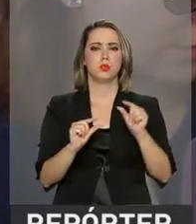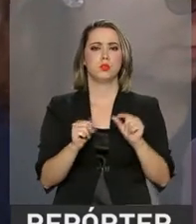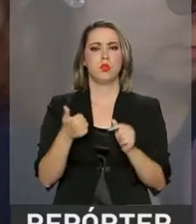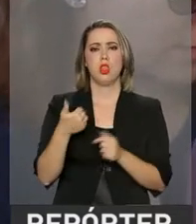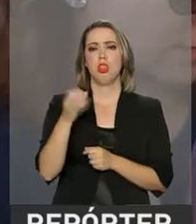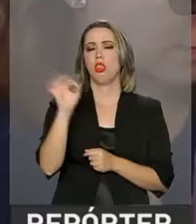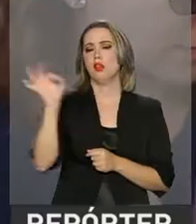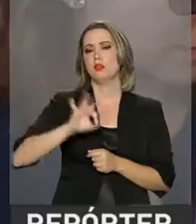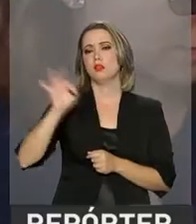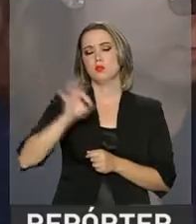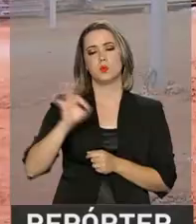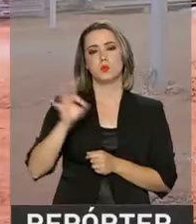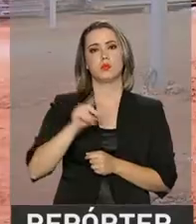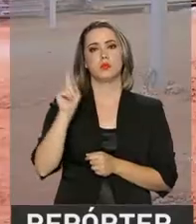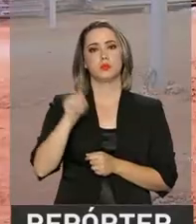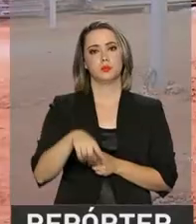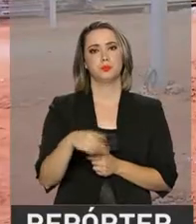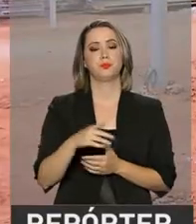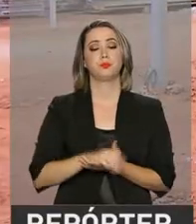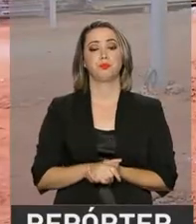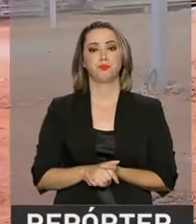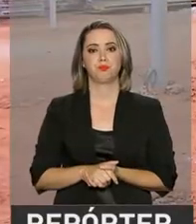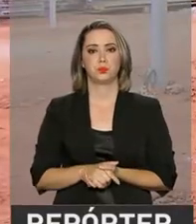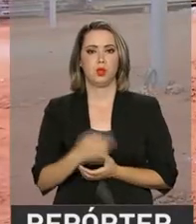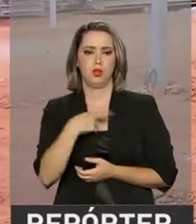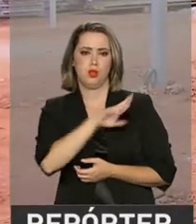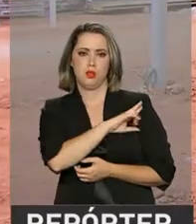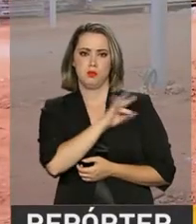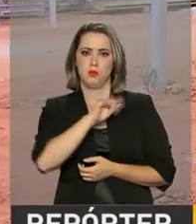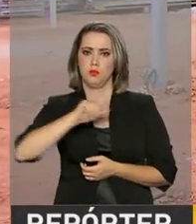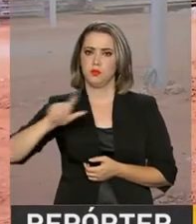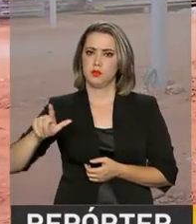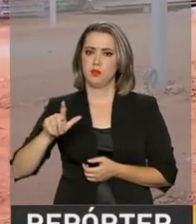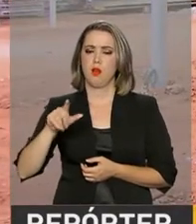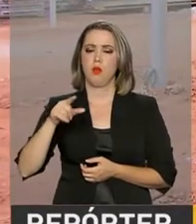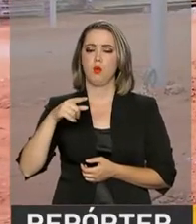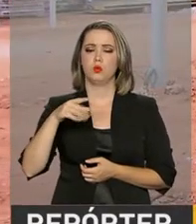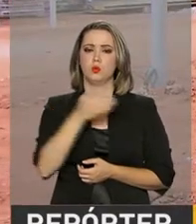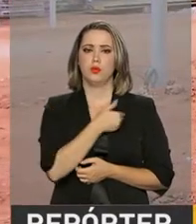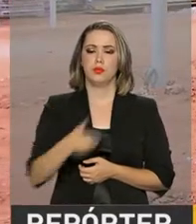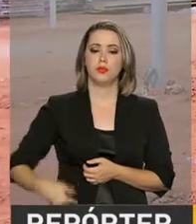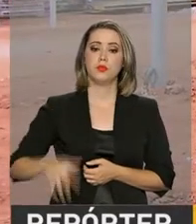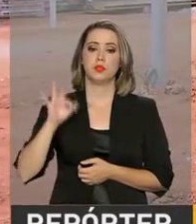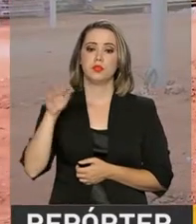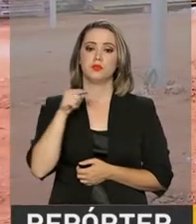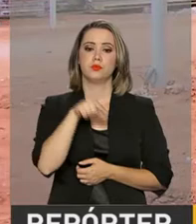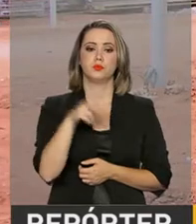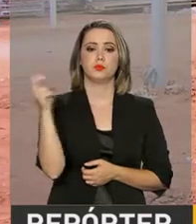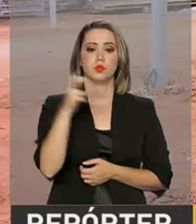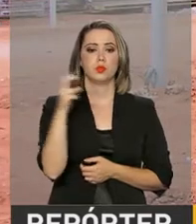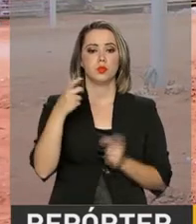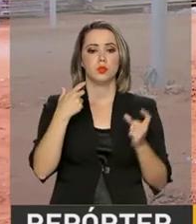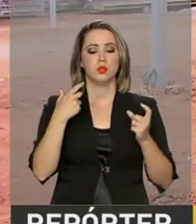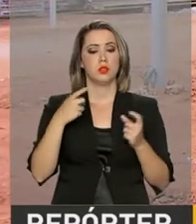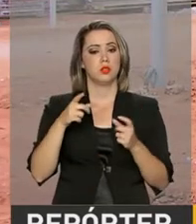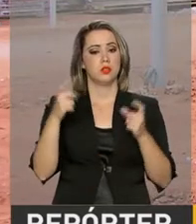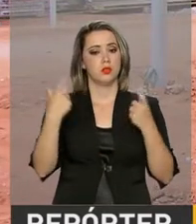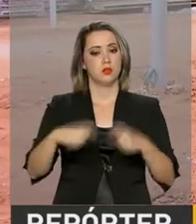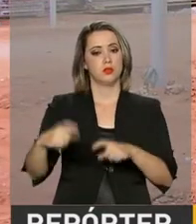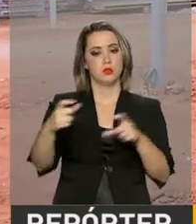de 10% diz que nos cabe esse será o quinto presídio federal construído no país para abrigar presos de alta